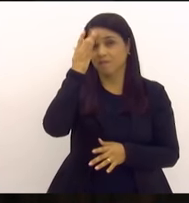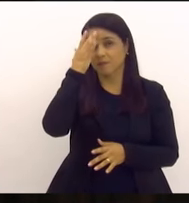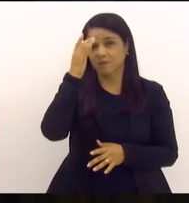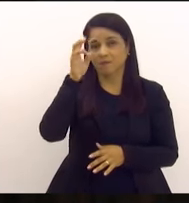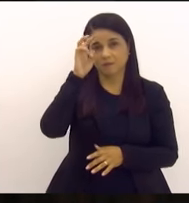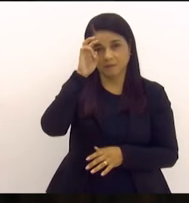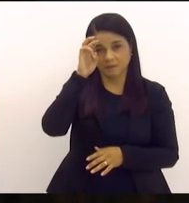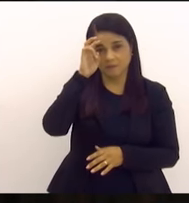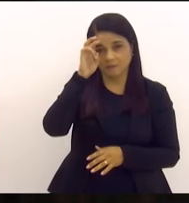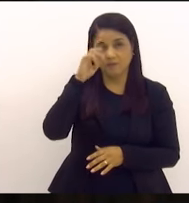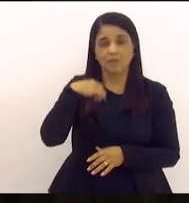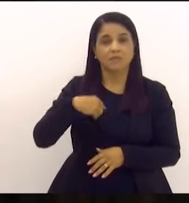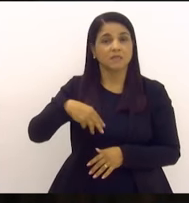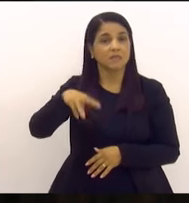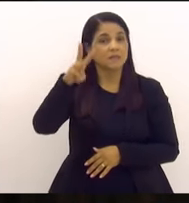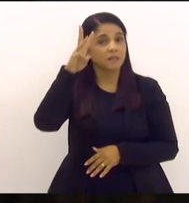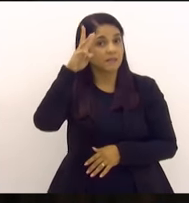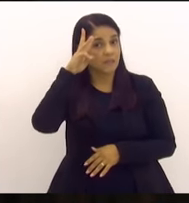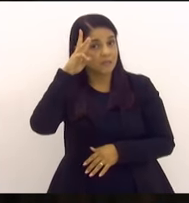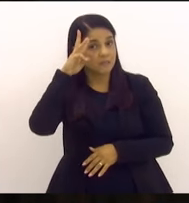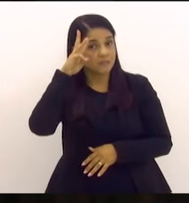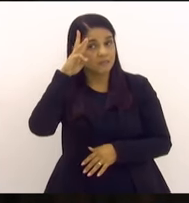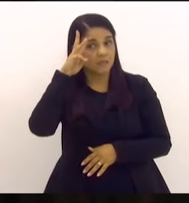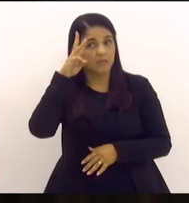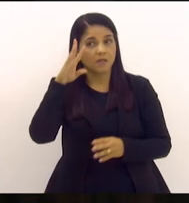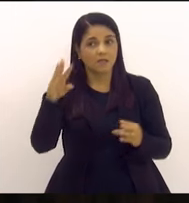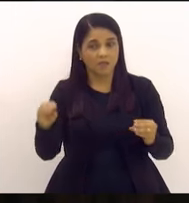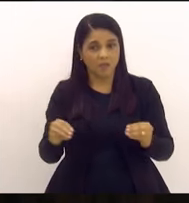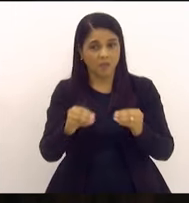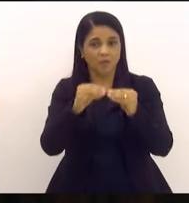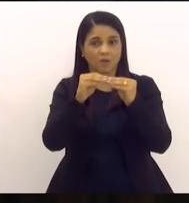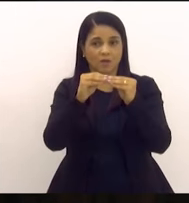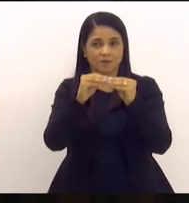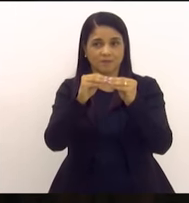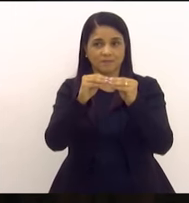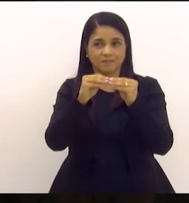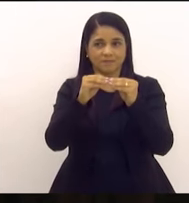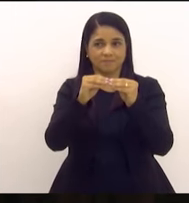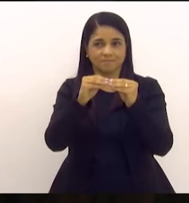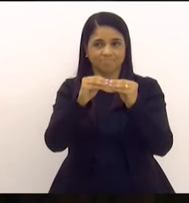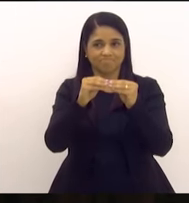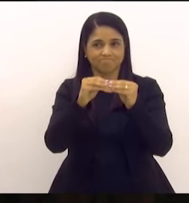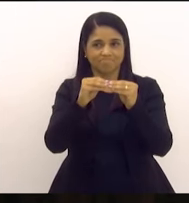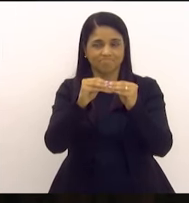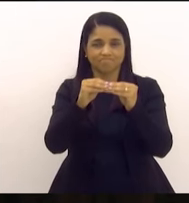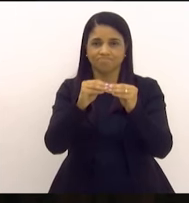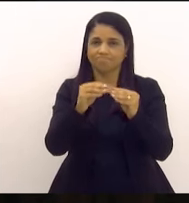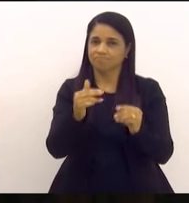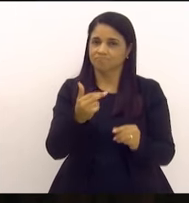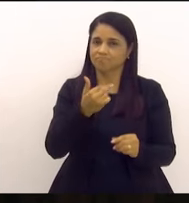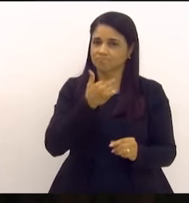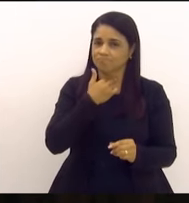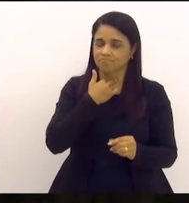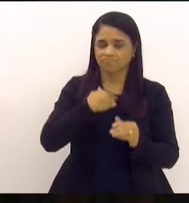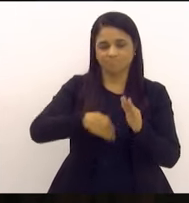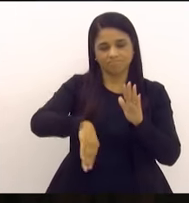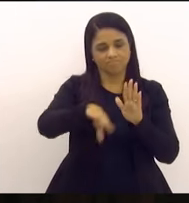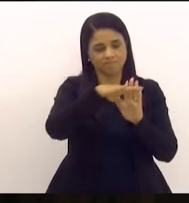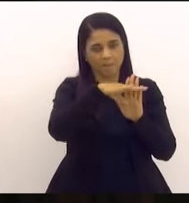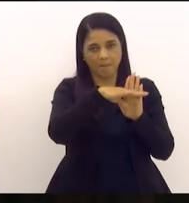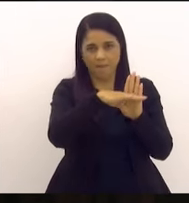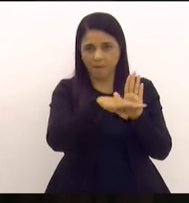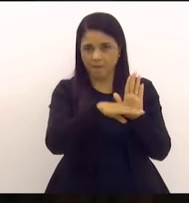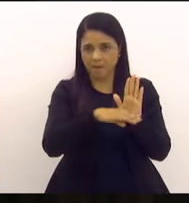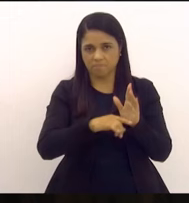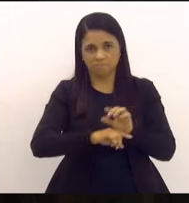quinta-feira, e na próxima terça, é com hora extra, e não podemos deixar de cumprir a pauta, porque ela está muito